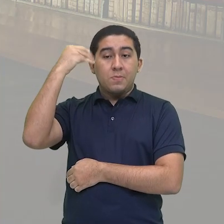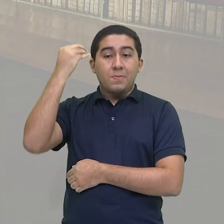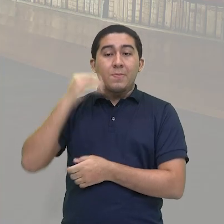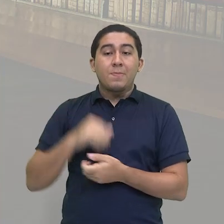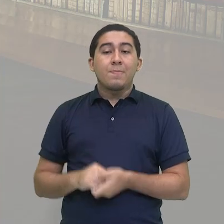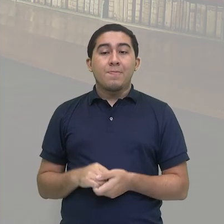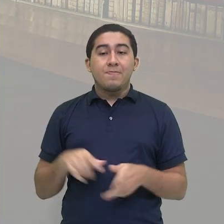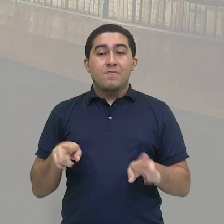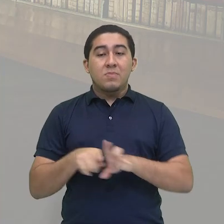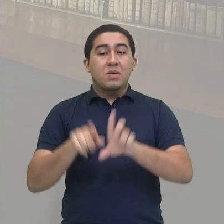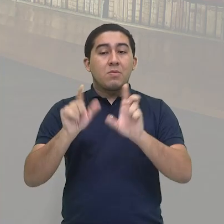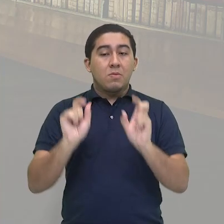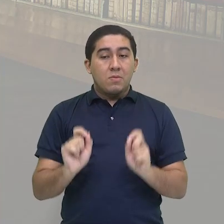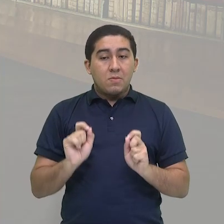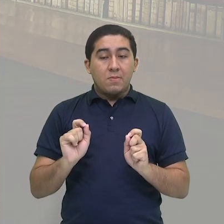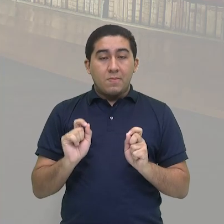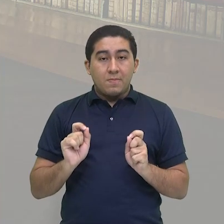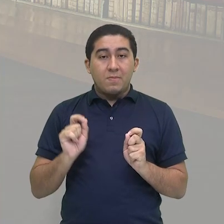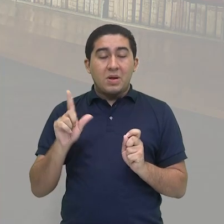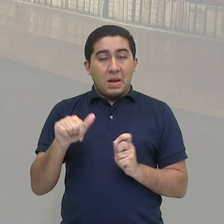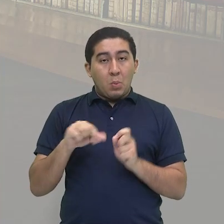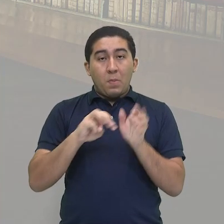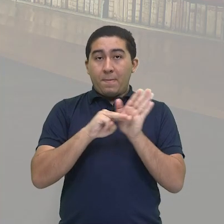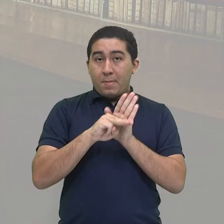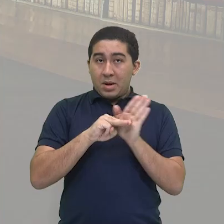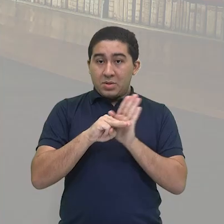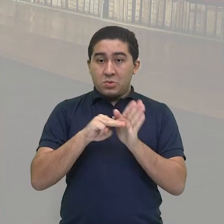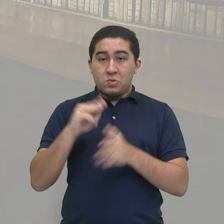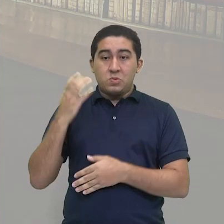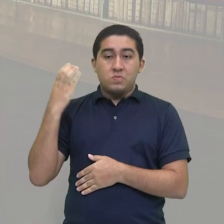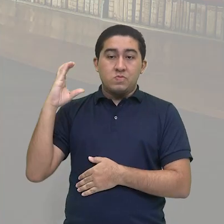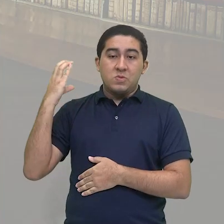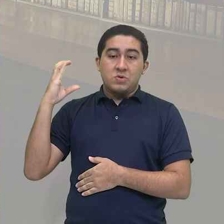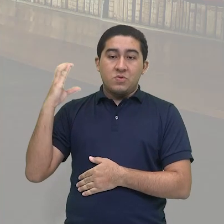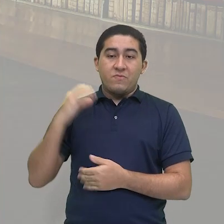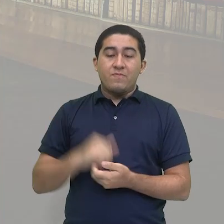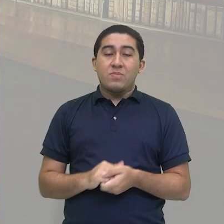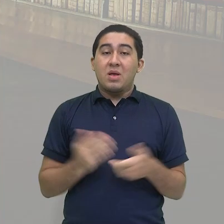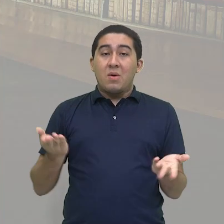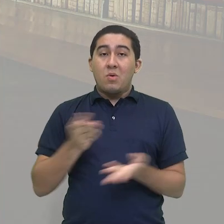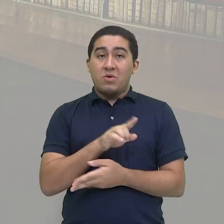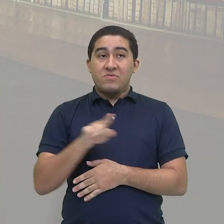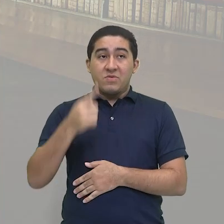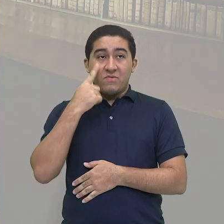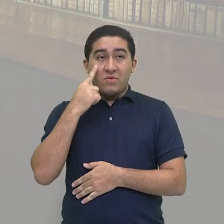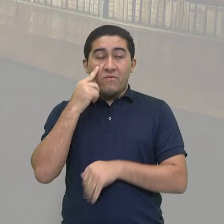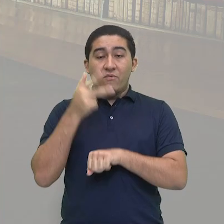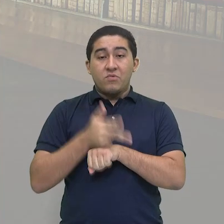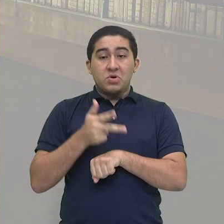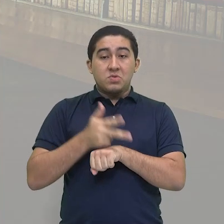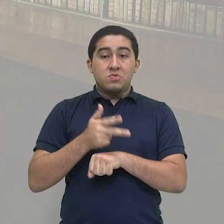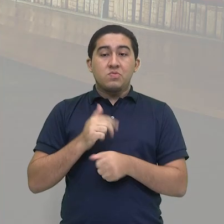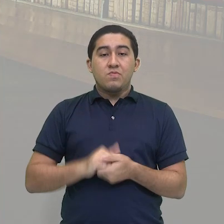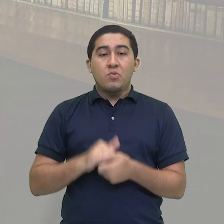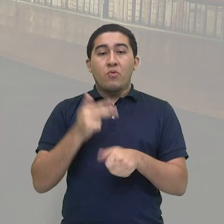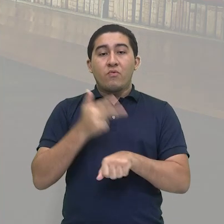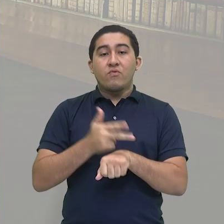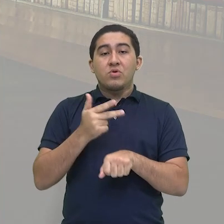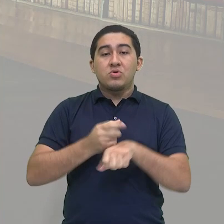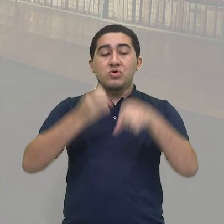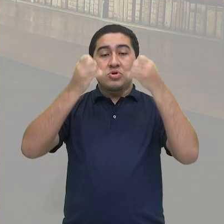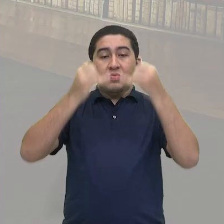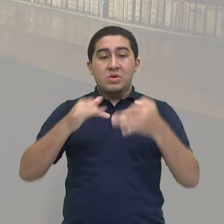e também ao método científico. Agora vocês vão assistir um vídeo e esse vídeo ele vai